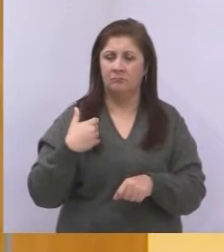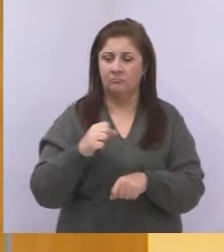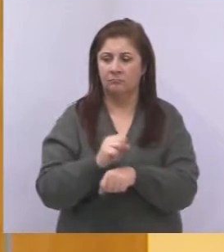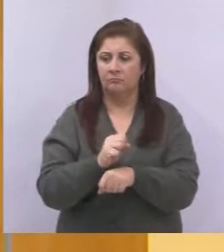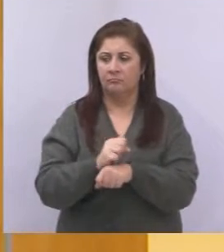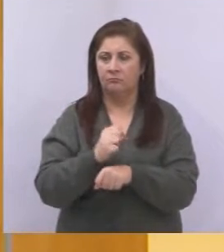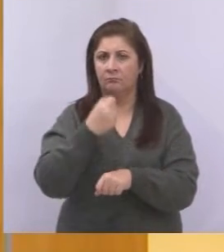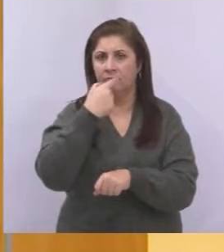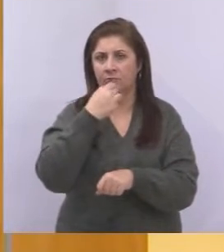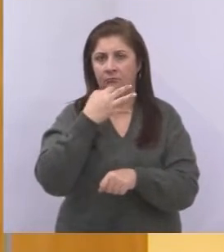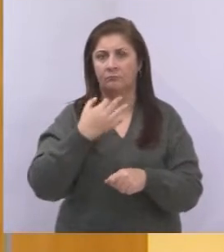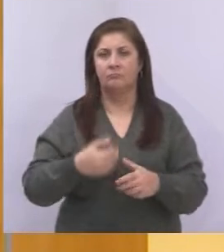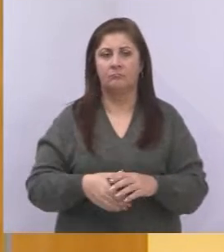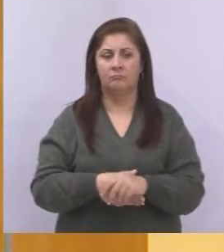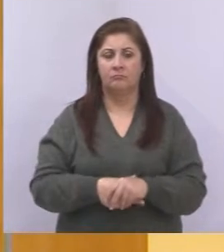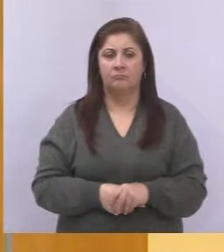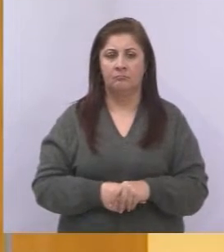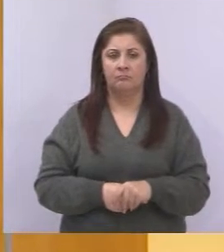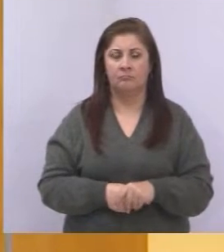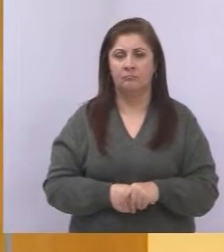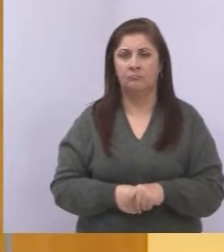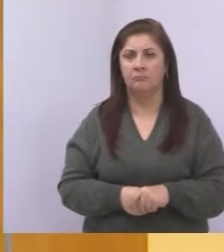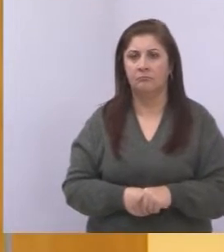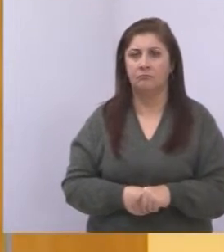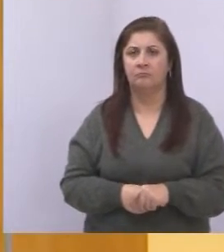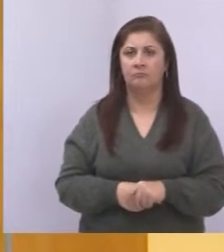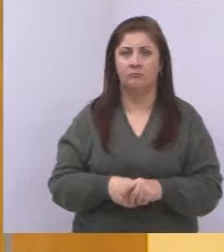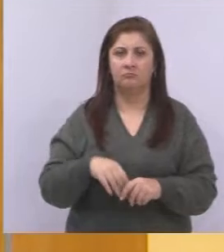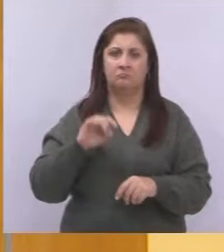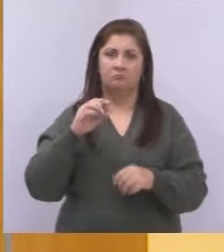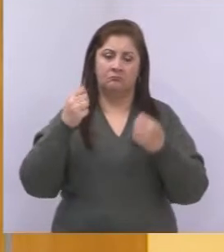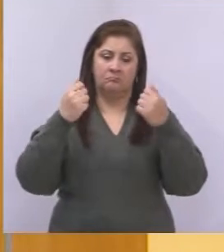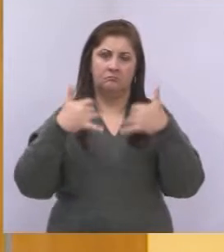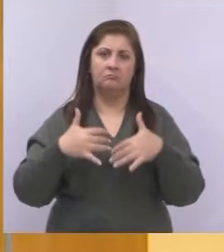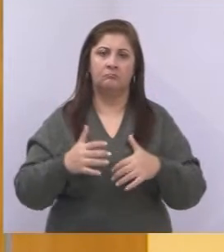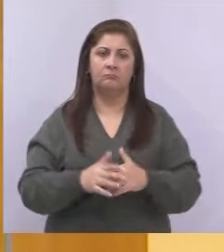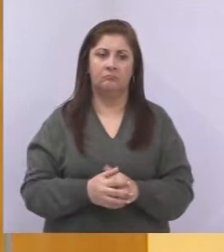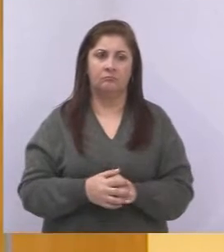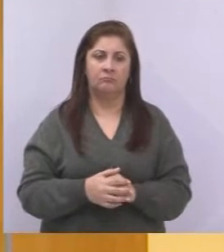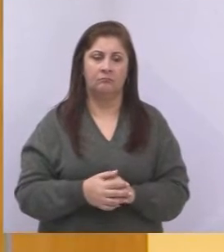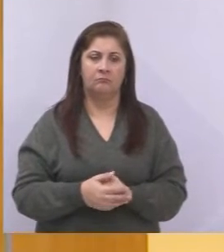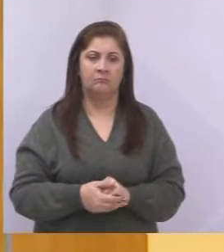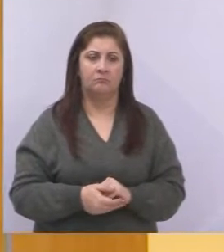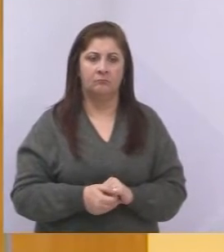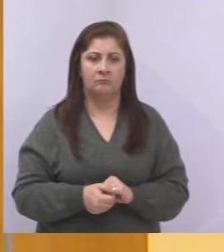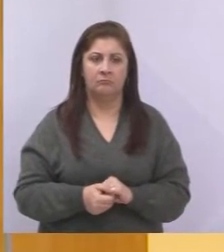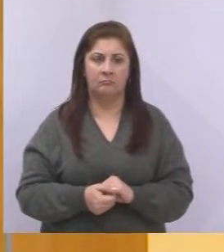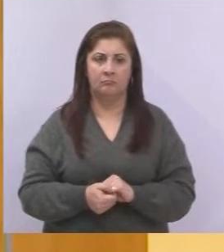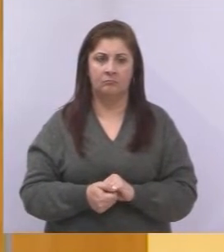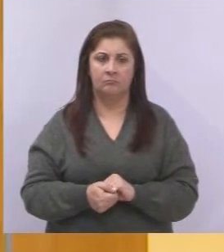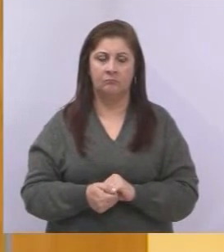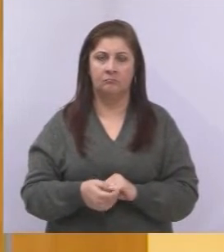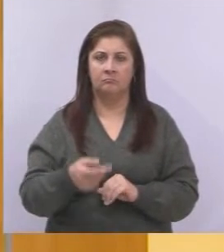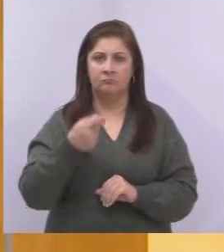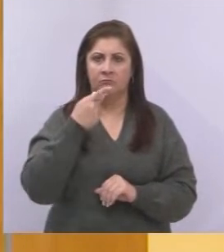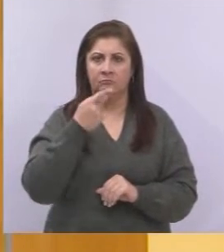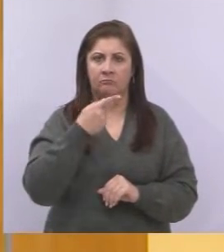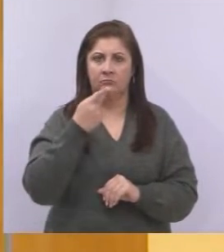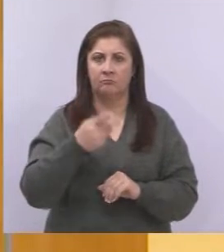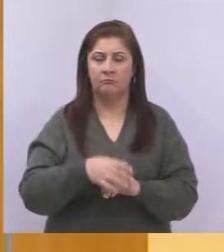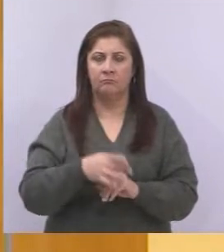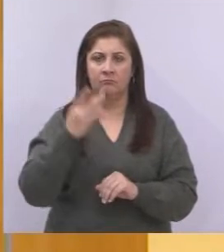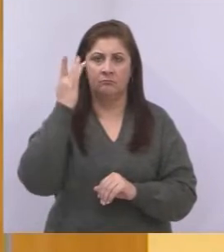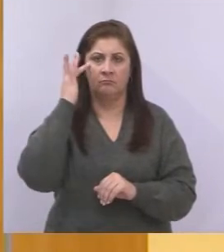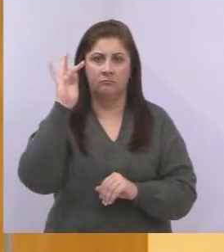de remédio. Então, eu acho assim, só nesse esclarecimento aqui, ô Paulinho, que eu vim falar, não sei se o nobre vereador